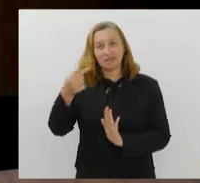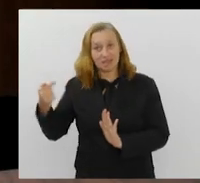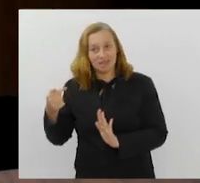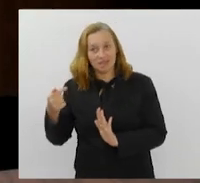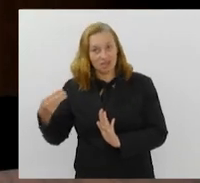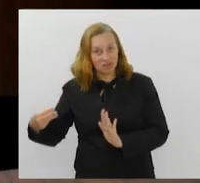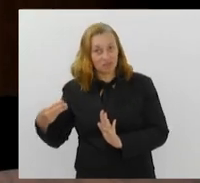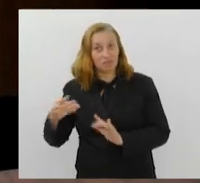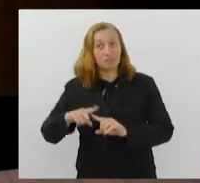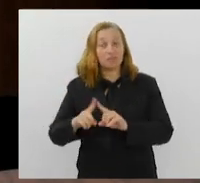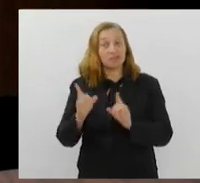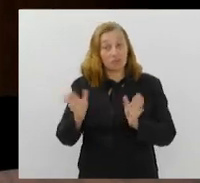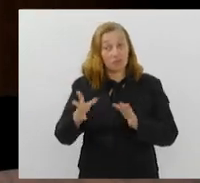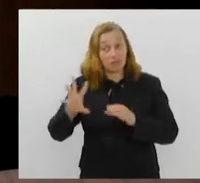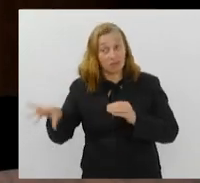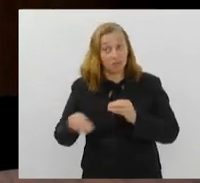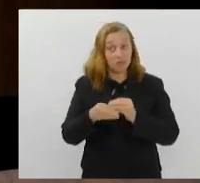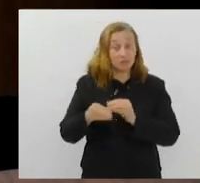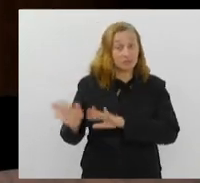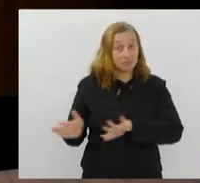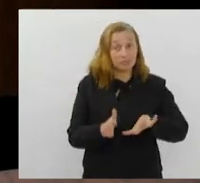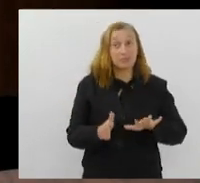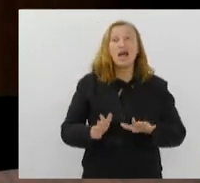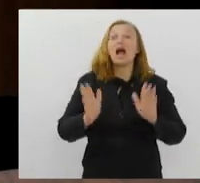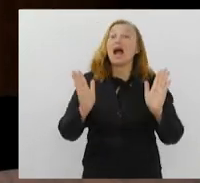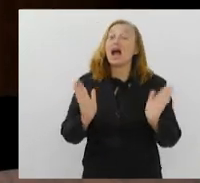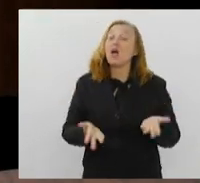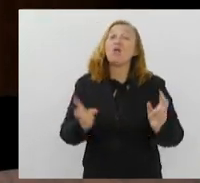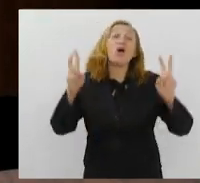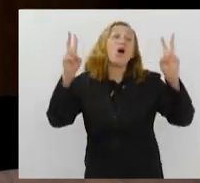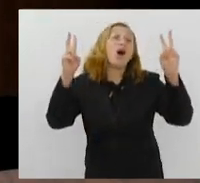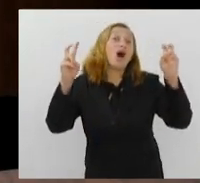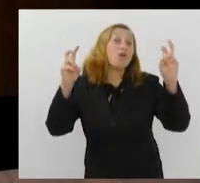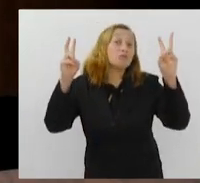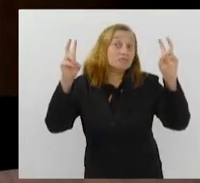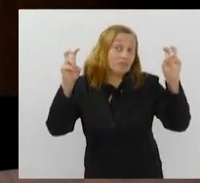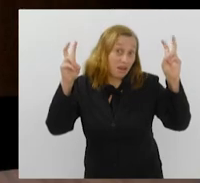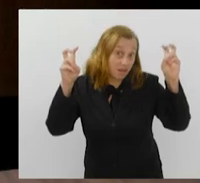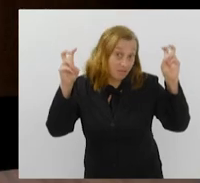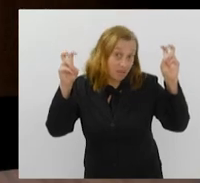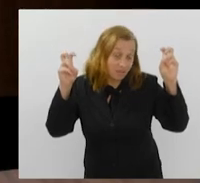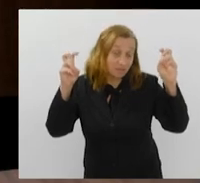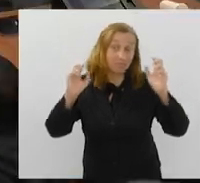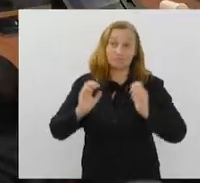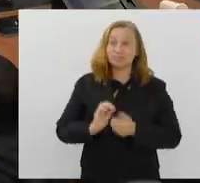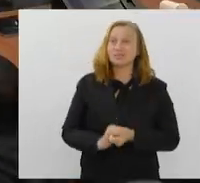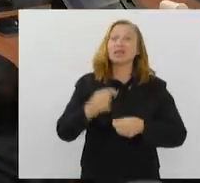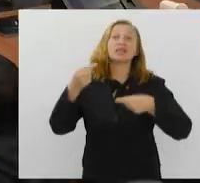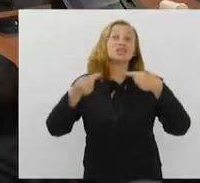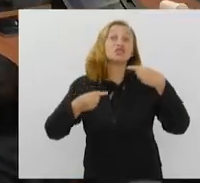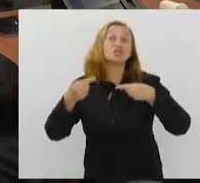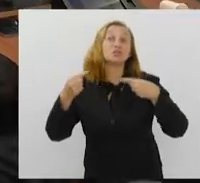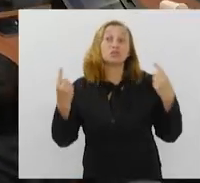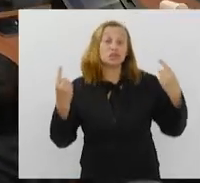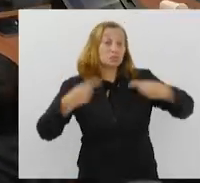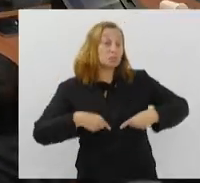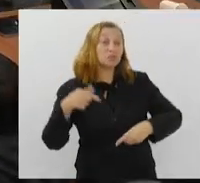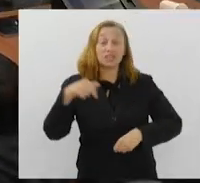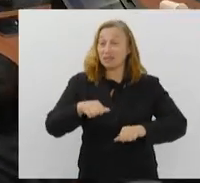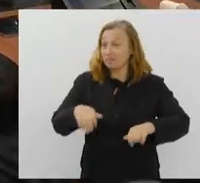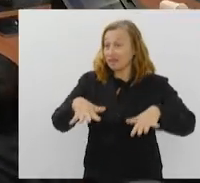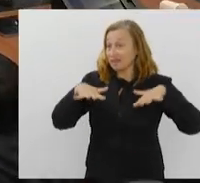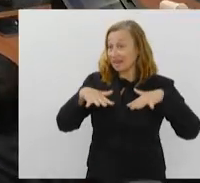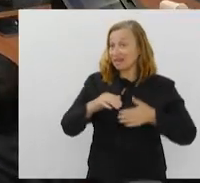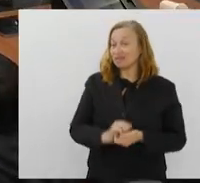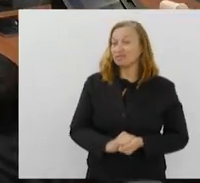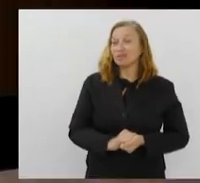2023. Agora, vamos ao tema dessa disputa aqui em plenário.